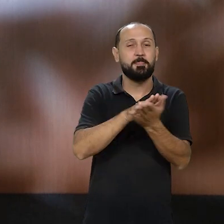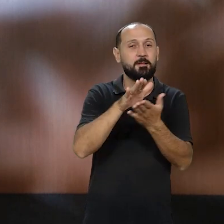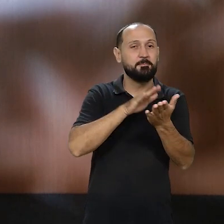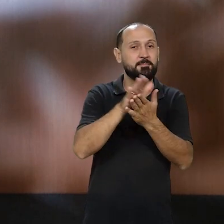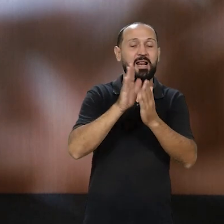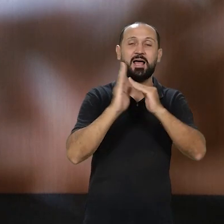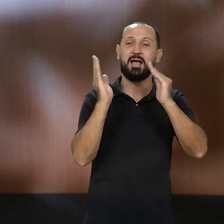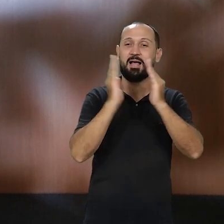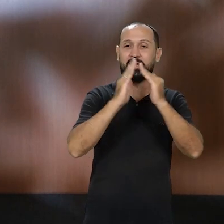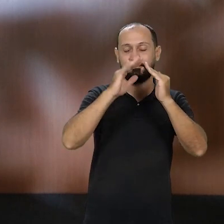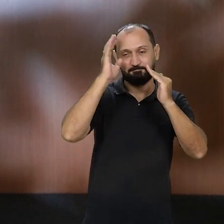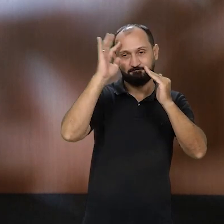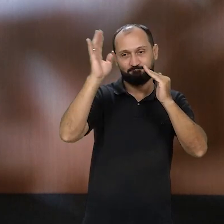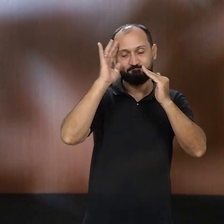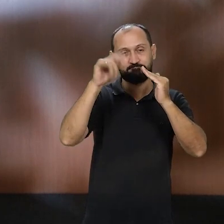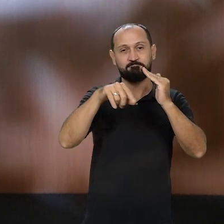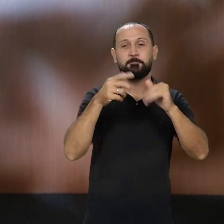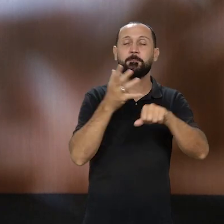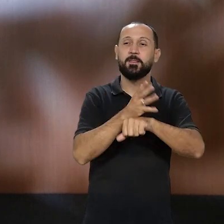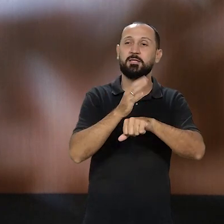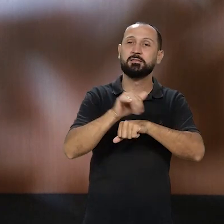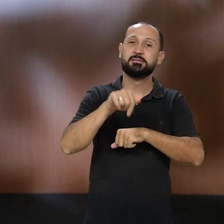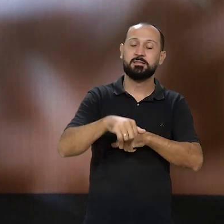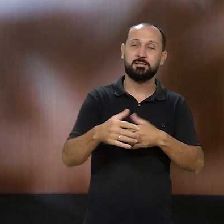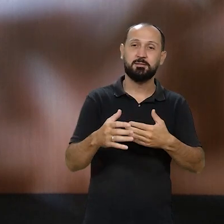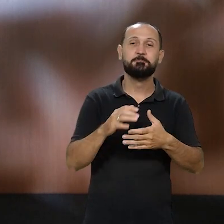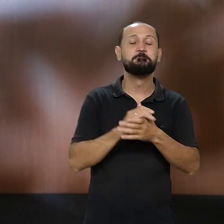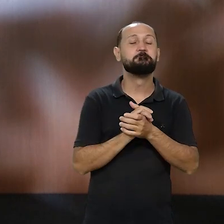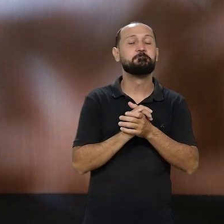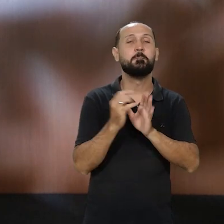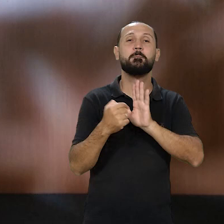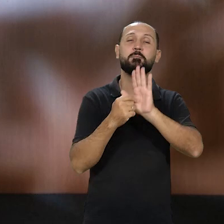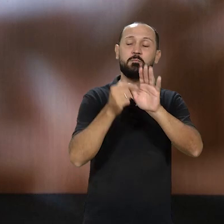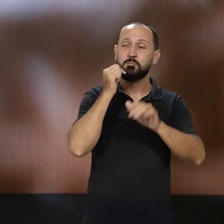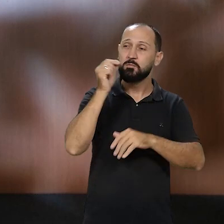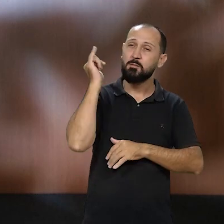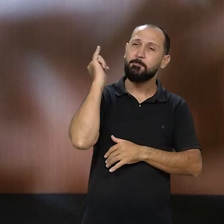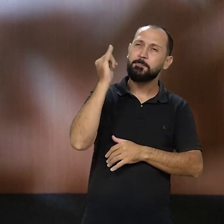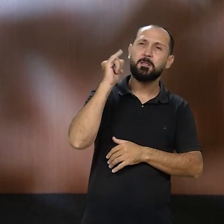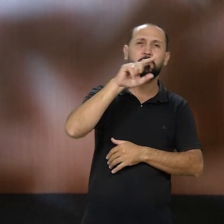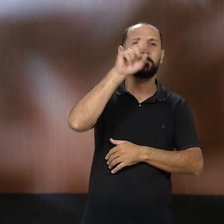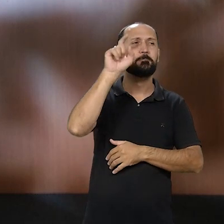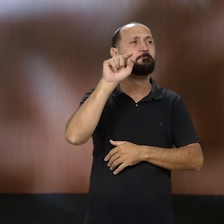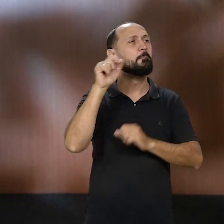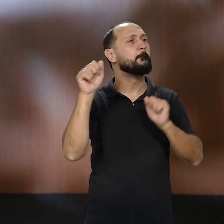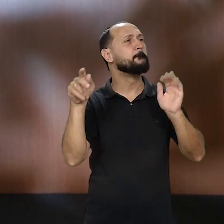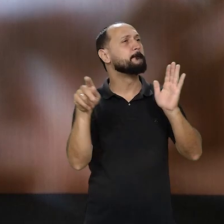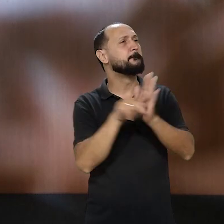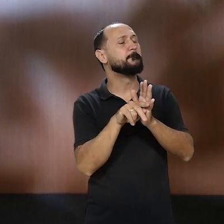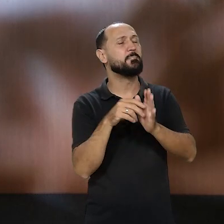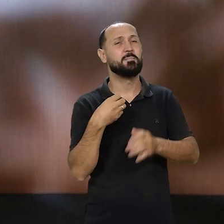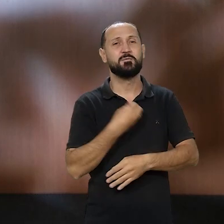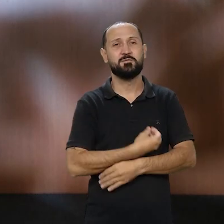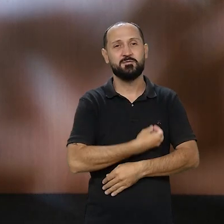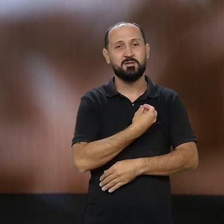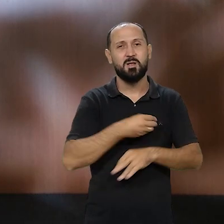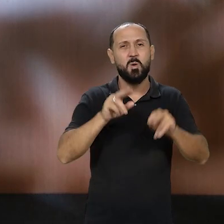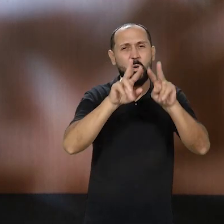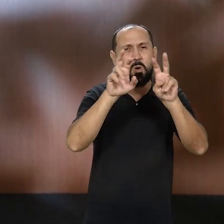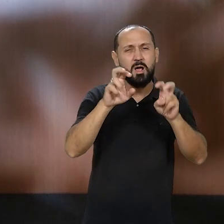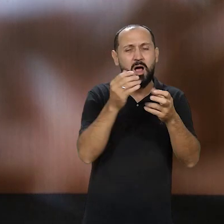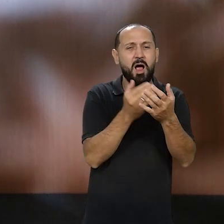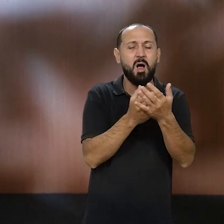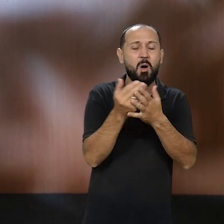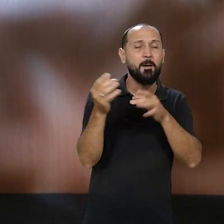lançado recentemente na Casa de Ensaio, em Campo Grande. Mostra uma narradora questionando o peso da própria existência, com temáticas que